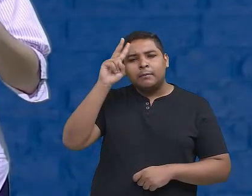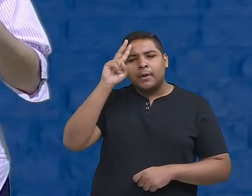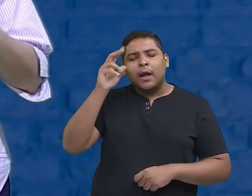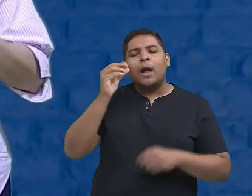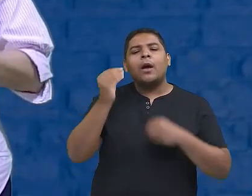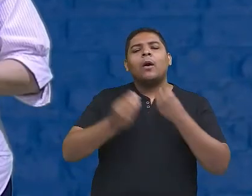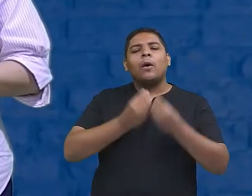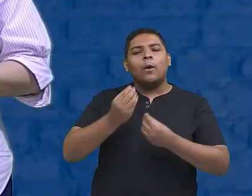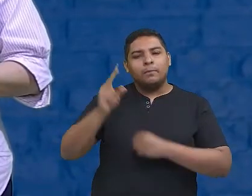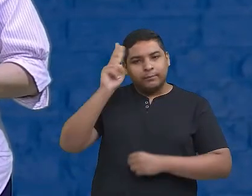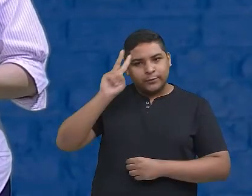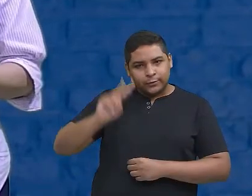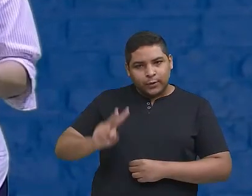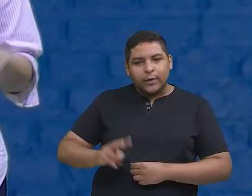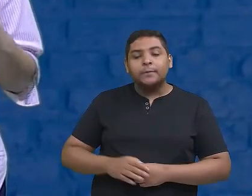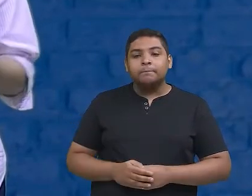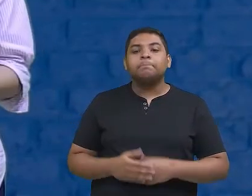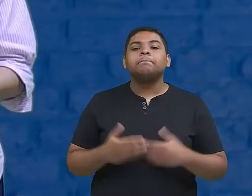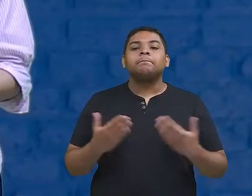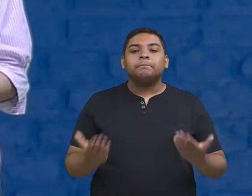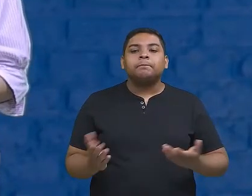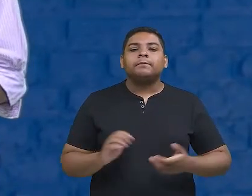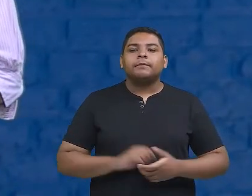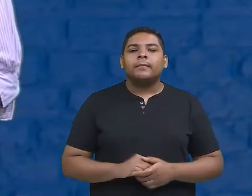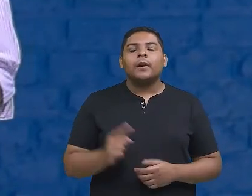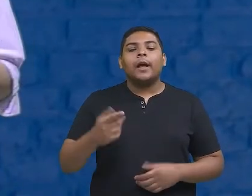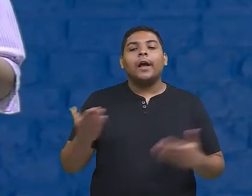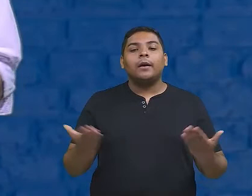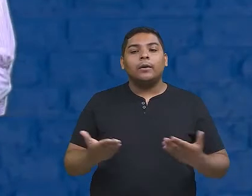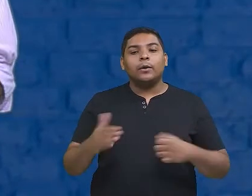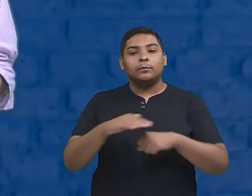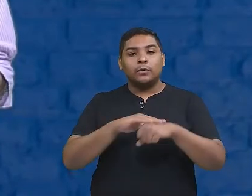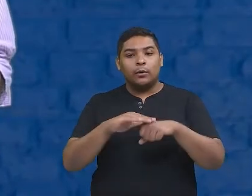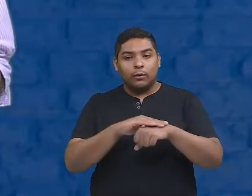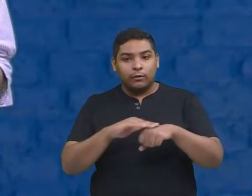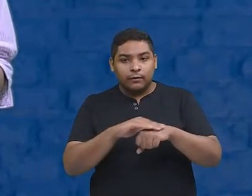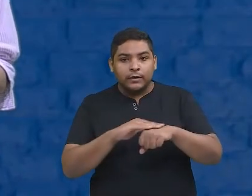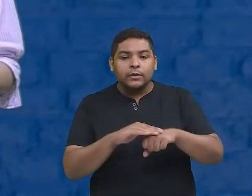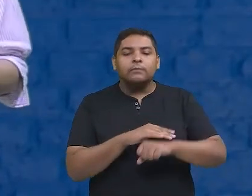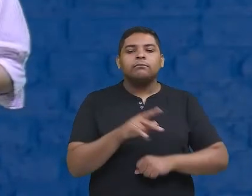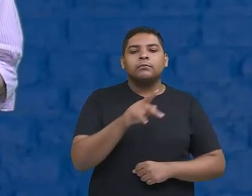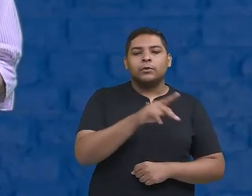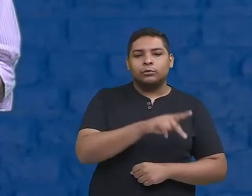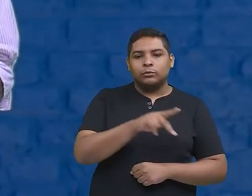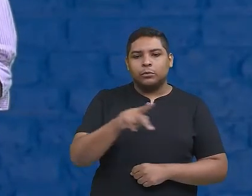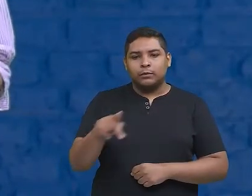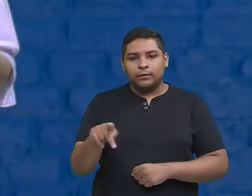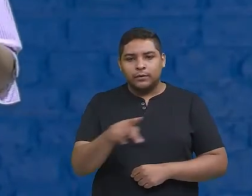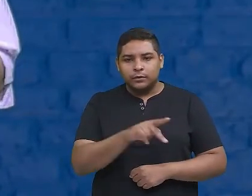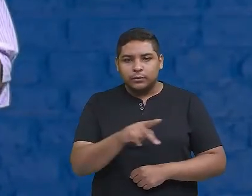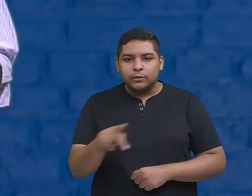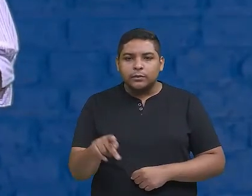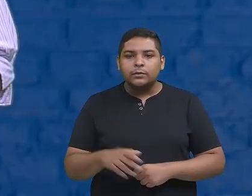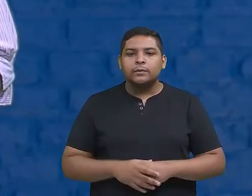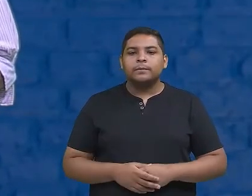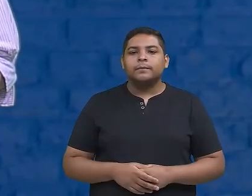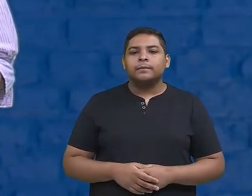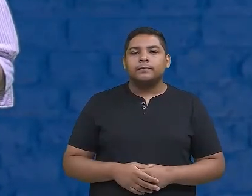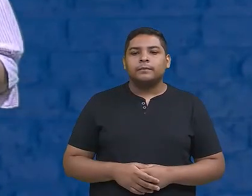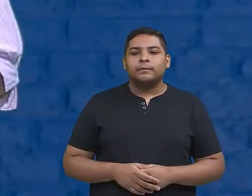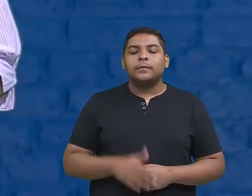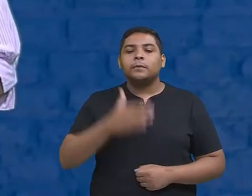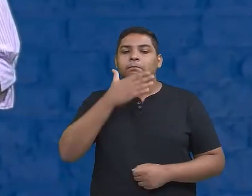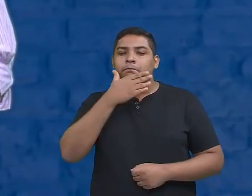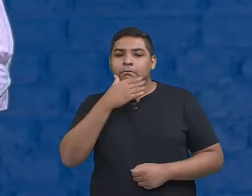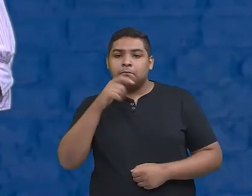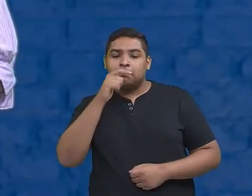Beleza? Então, bora lá. Eu quero conversar agora com os professores, com os nossos pais